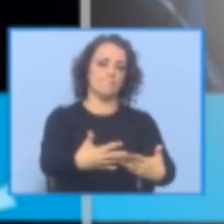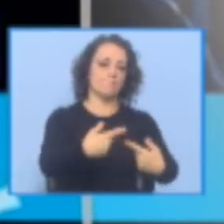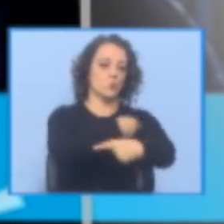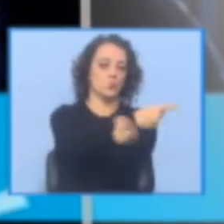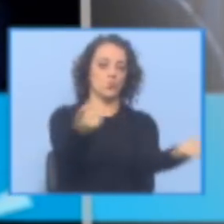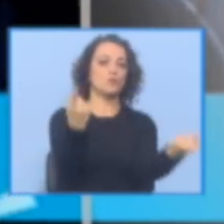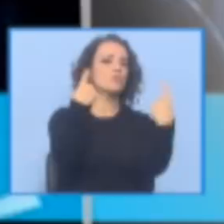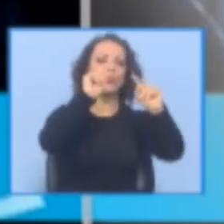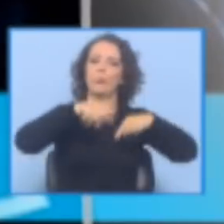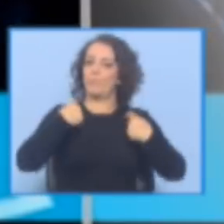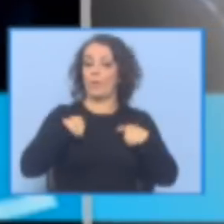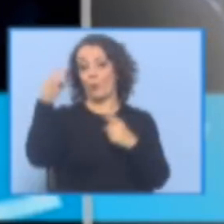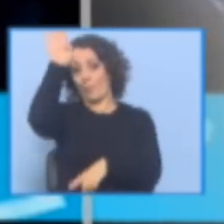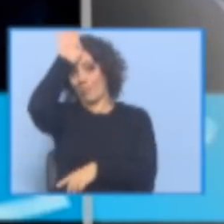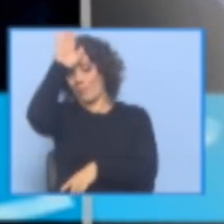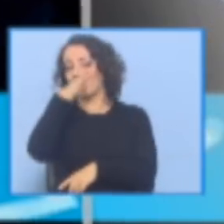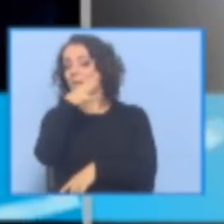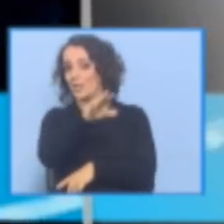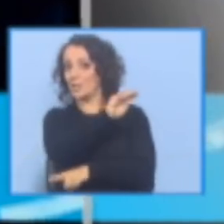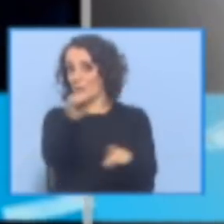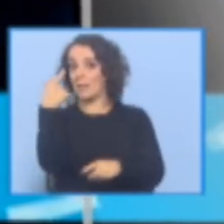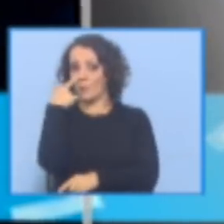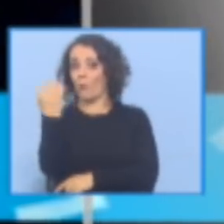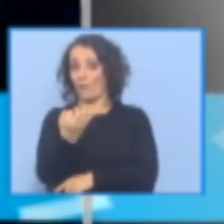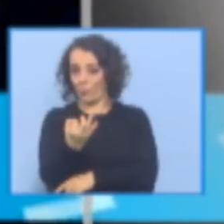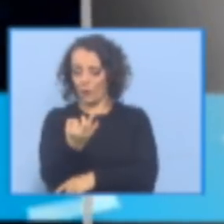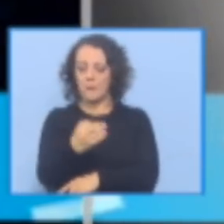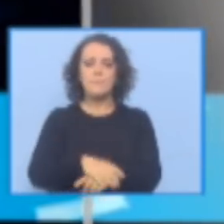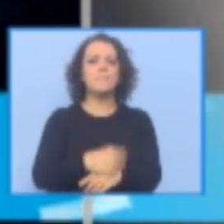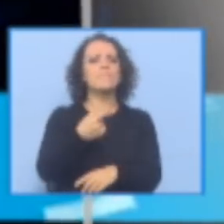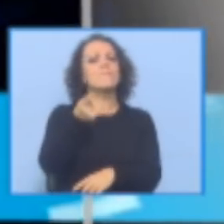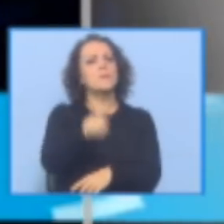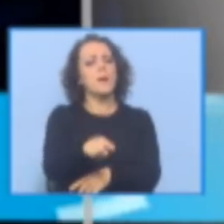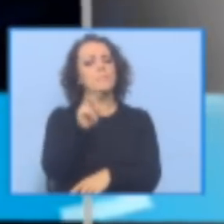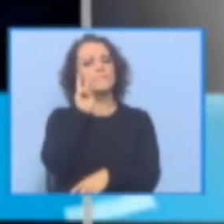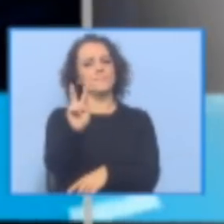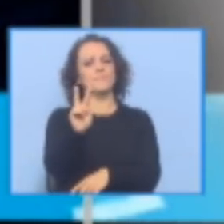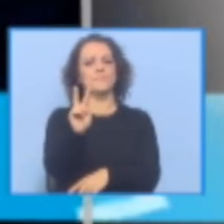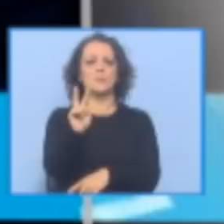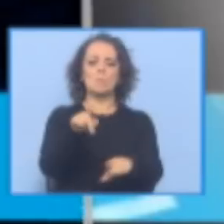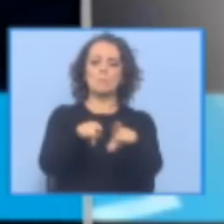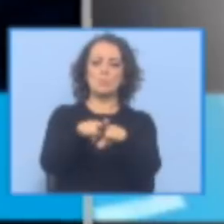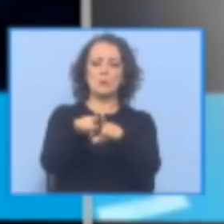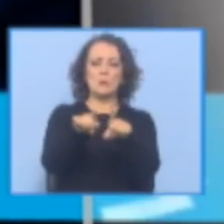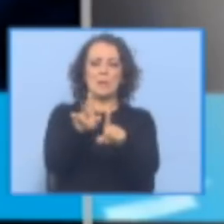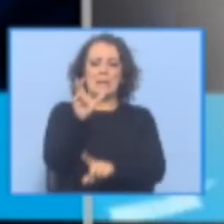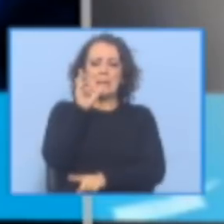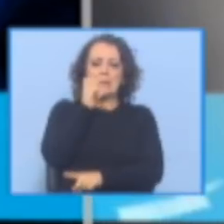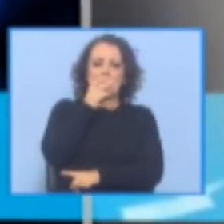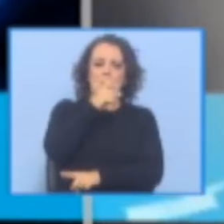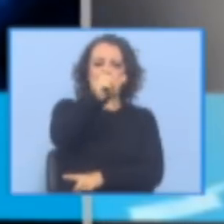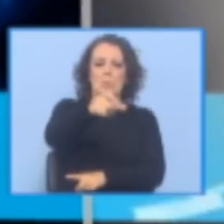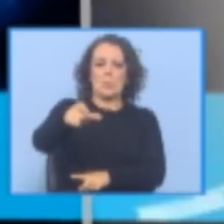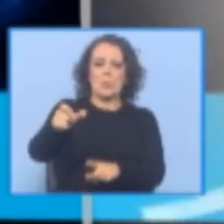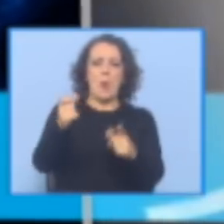si próprio, como o Papa também chama a atenção aqui, e não se encara a política como ai, que horror, os políticos, não